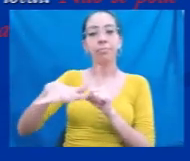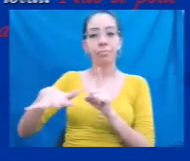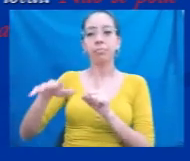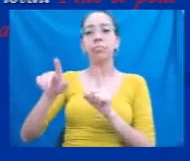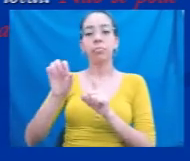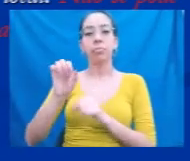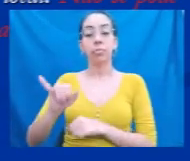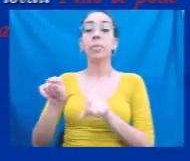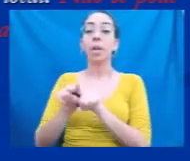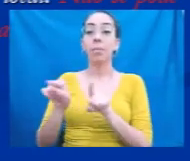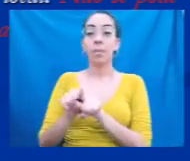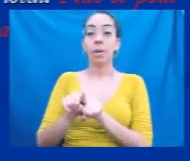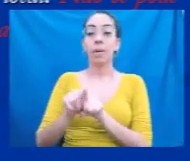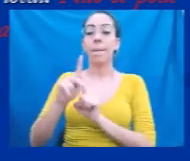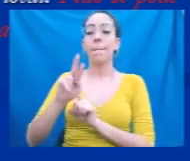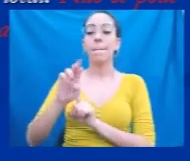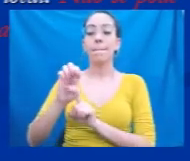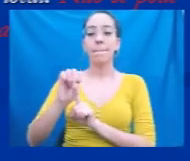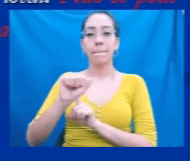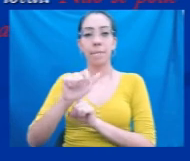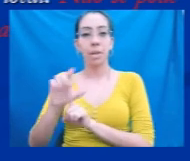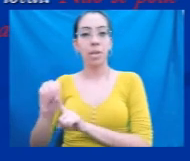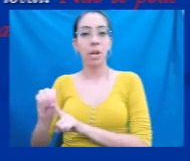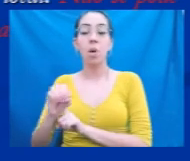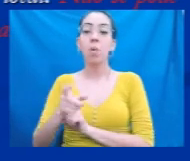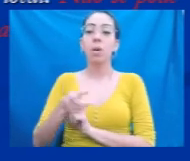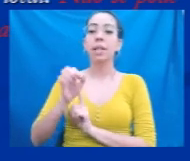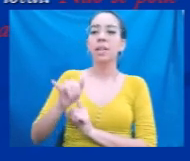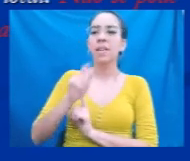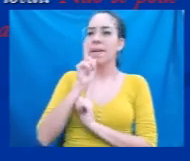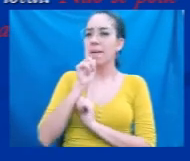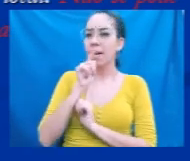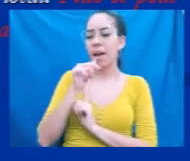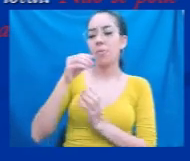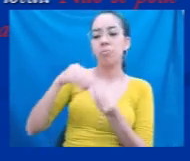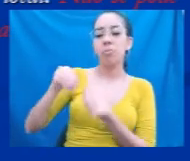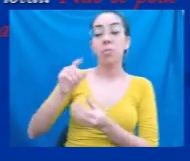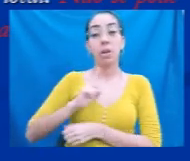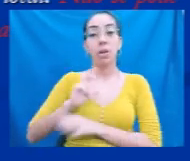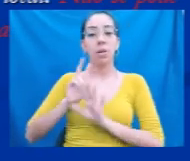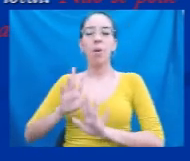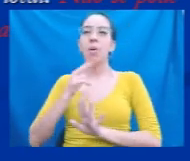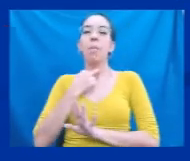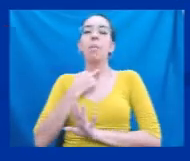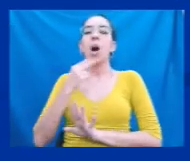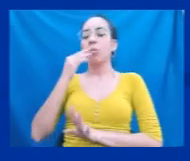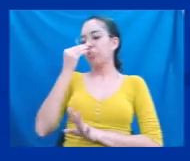assim como a pressão e a umidade. Não se pode ignorar os riscos, por menores que eles possam parecer.